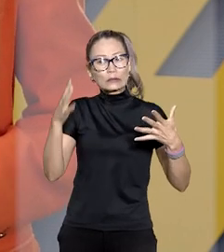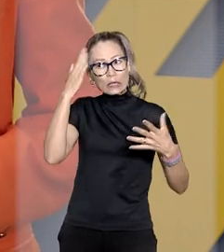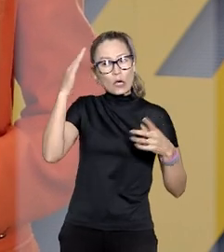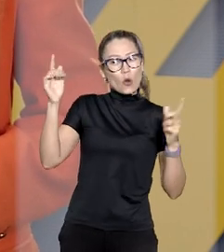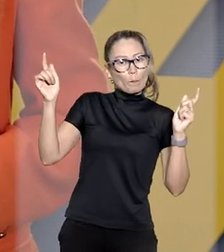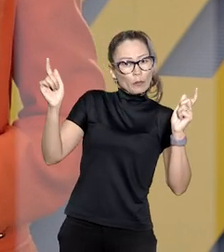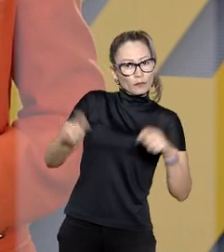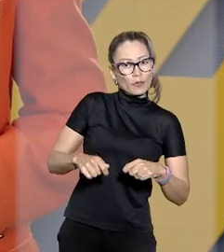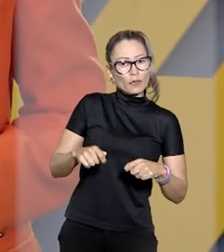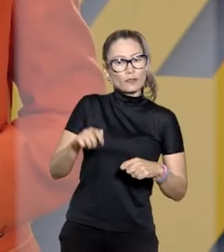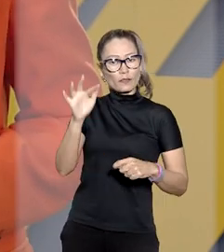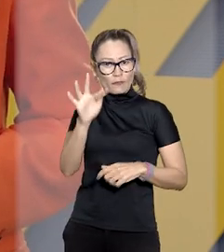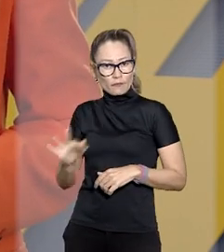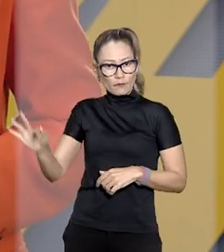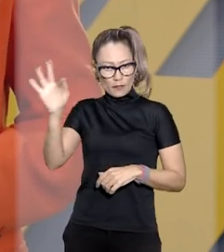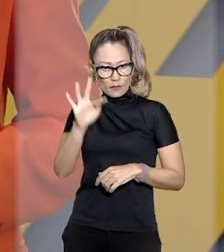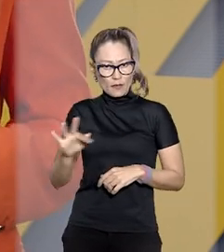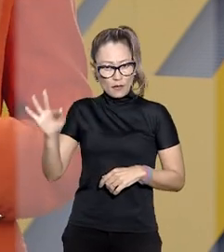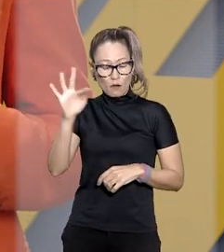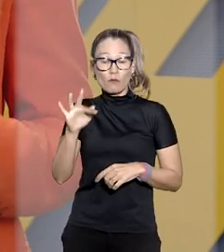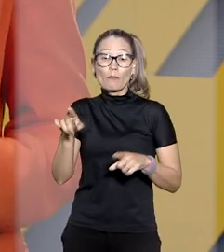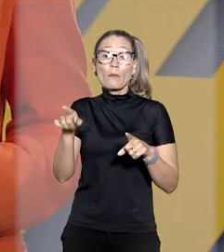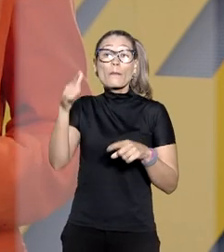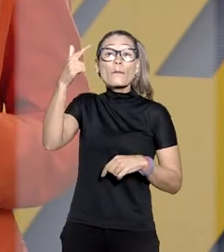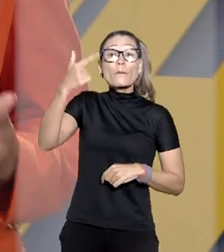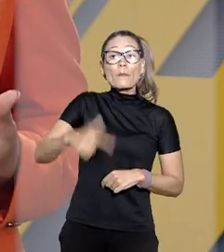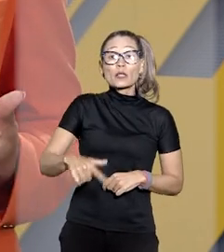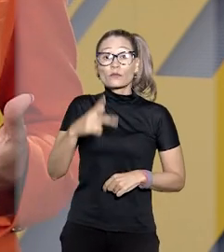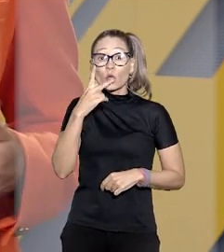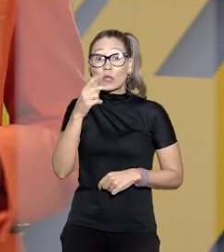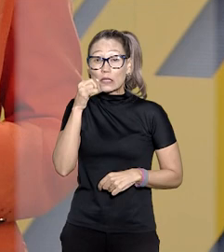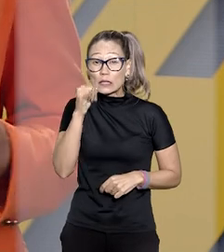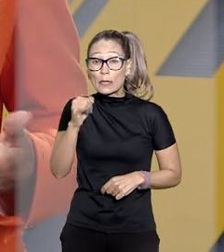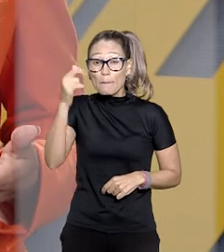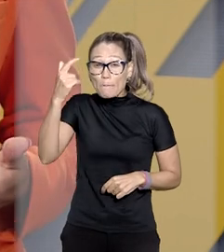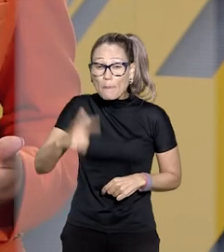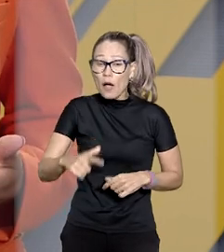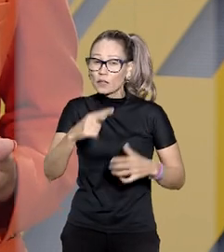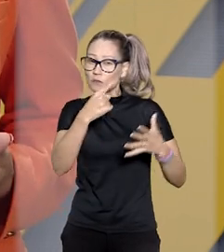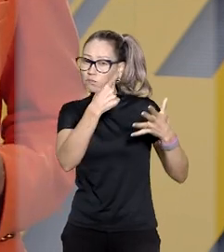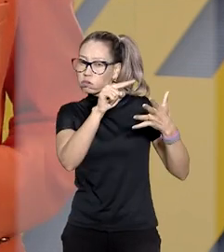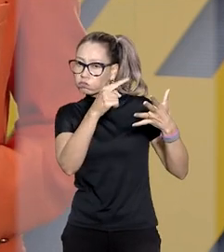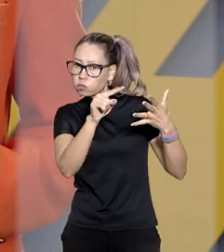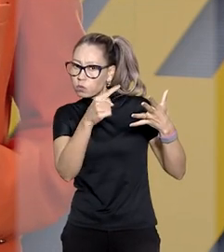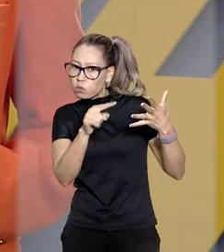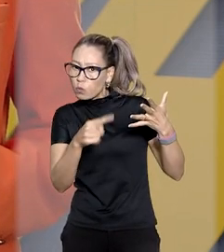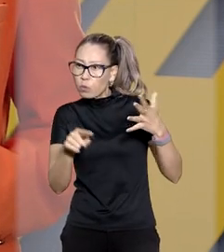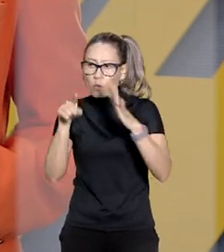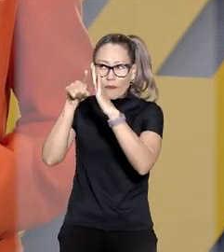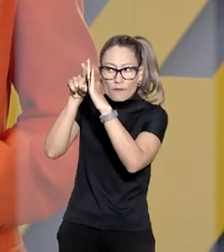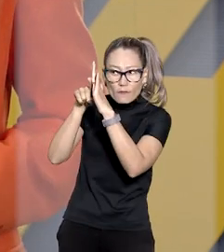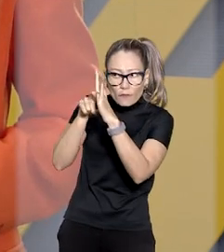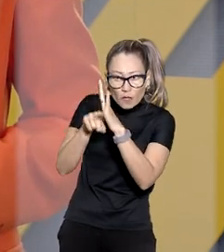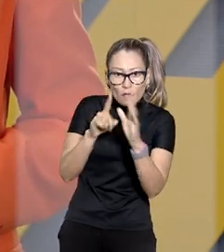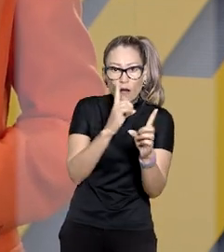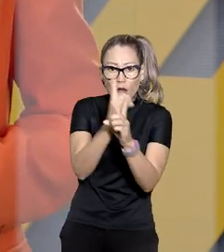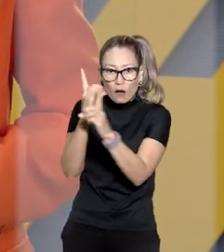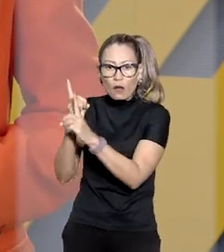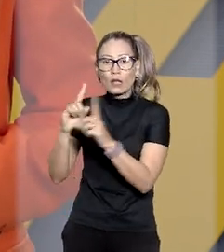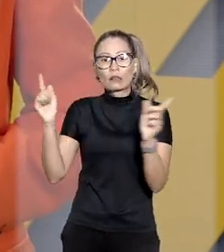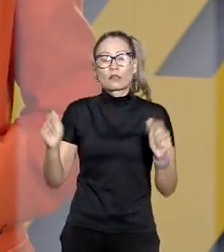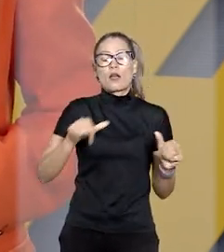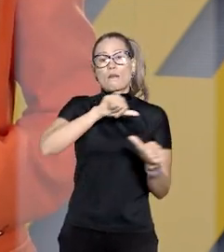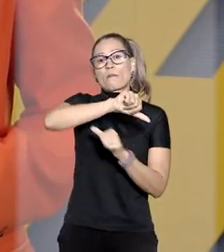a competência da Justiça Federal e ressalvou que, caso surjam novos elementos no curso das apurações, é possível